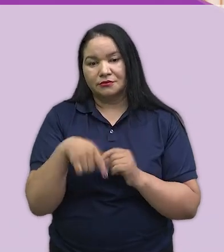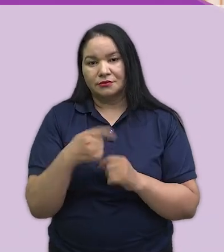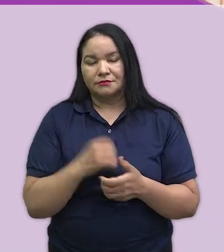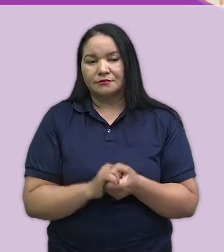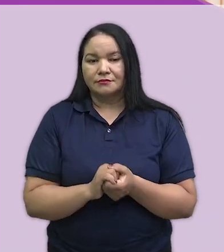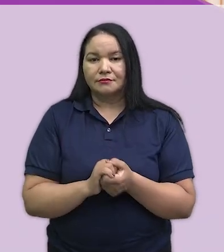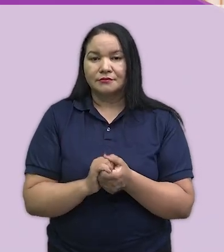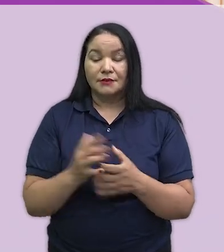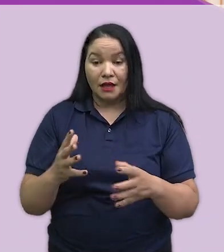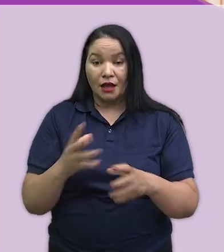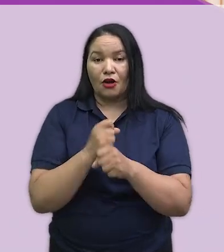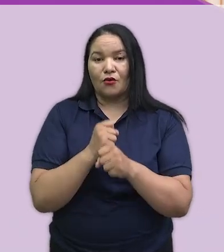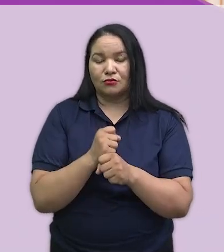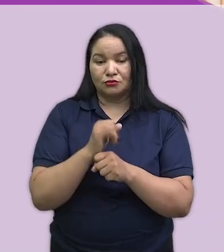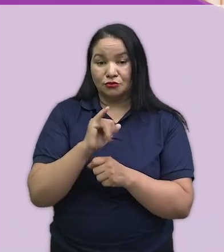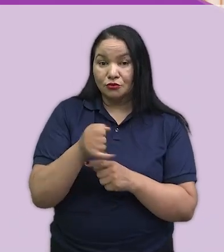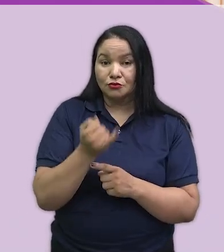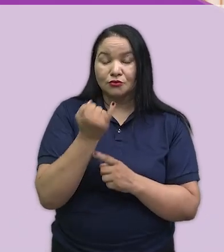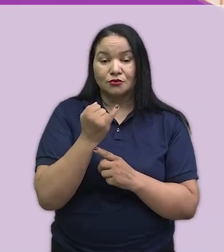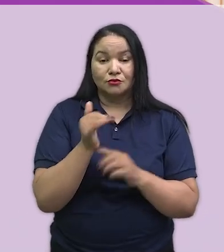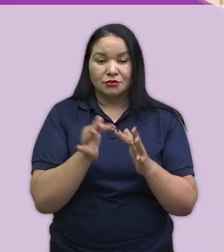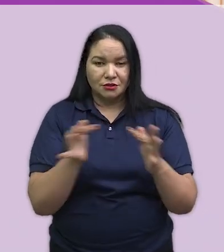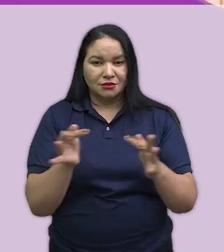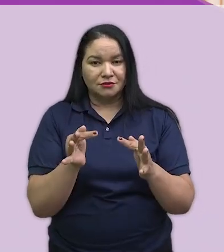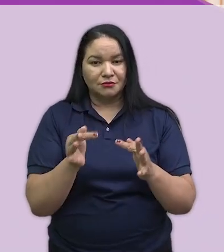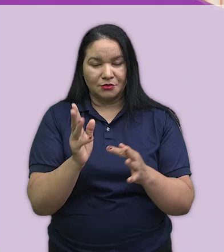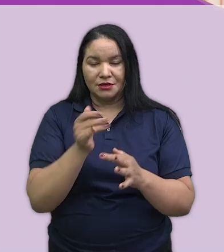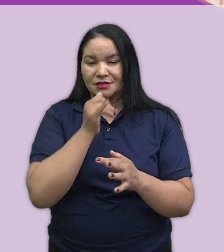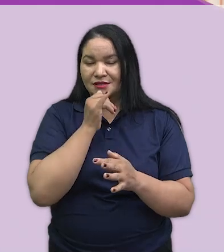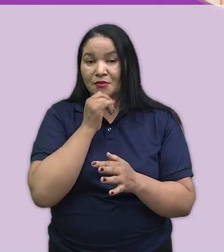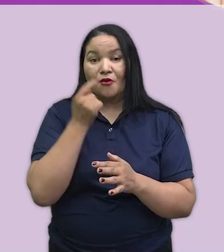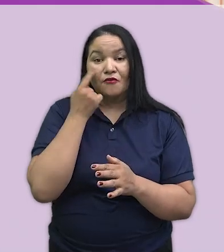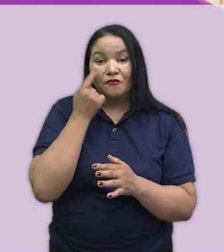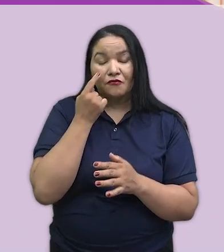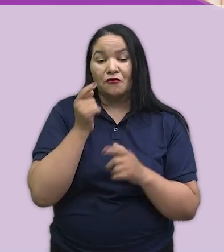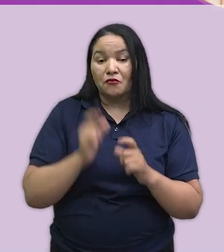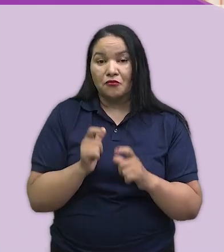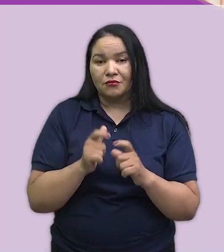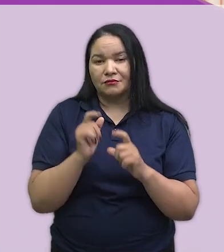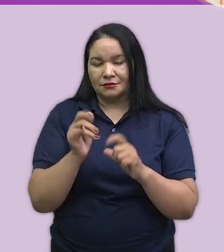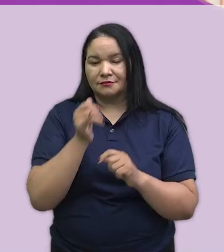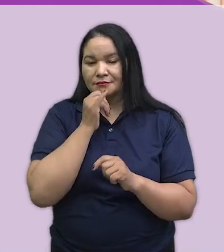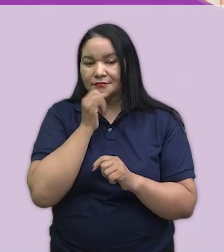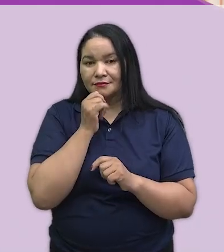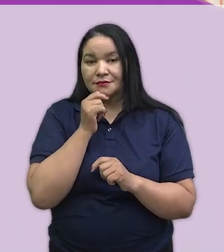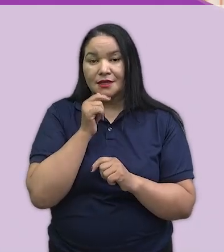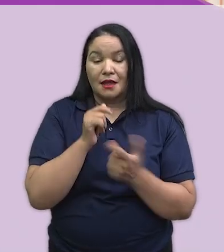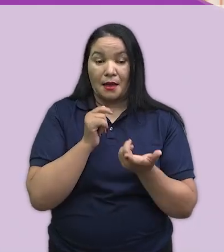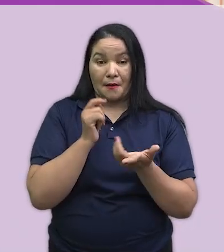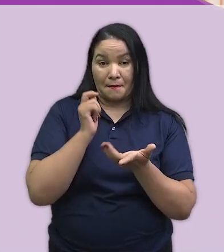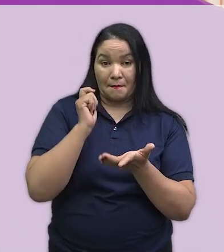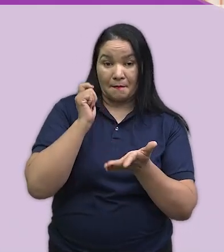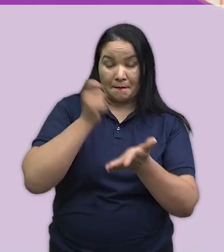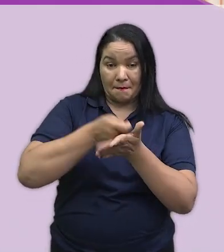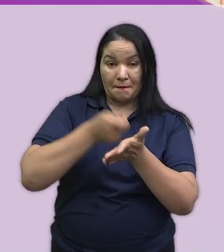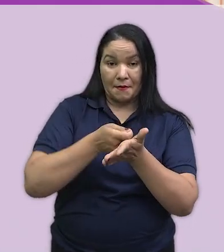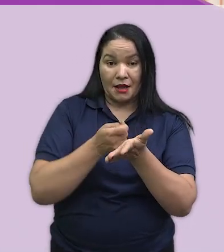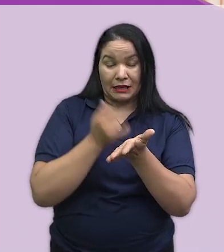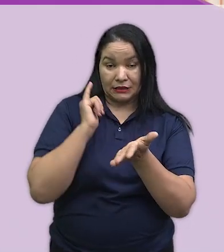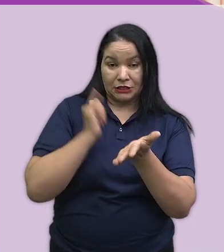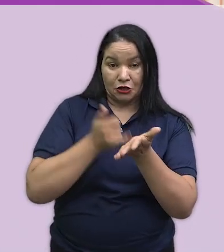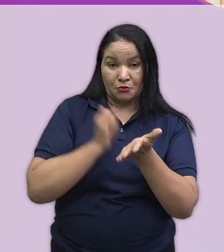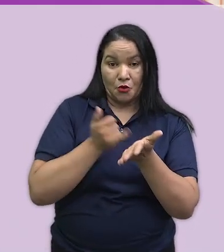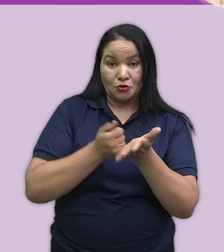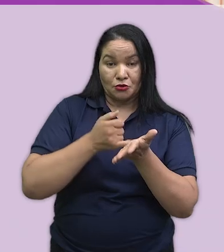cálculo dos juros simples? É quando a gente vai calcular os juros referente a uma conta de água ou uma conta de energia. Aí